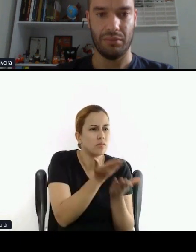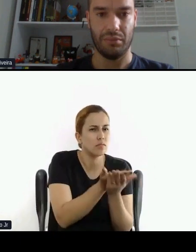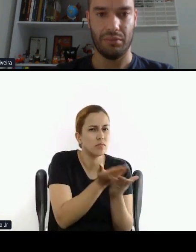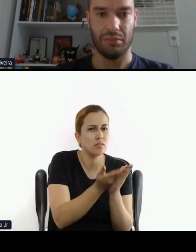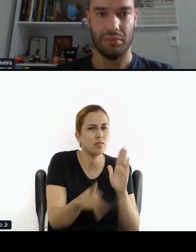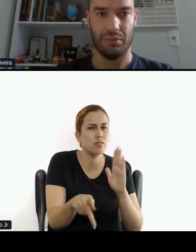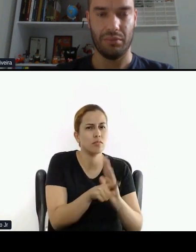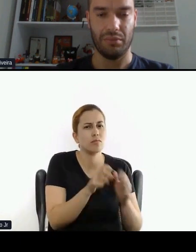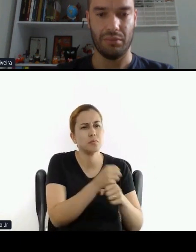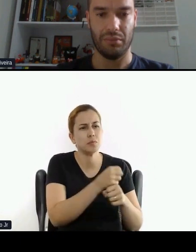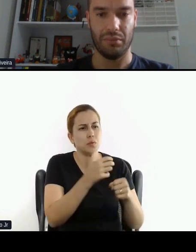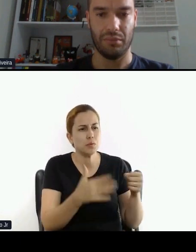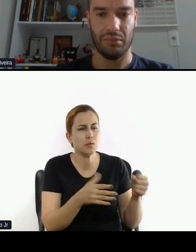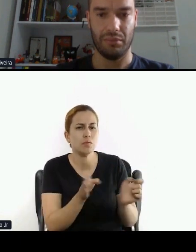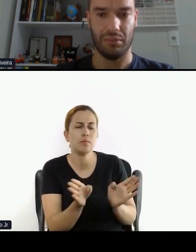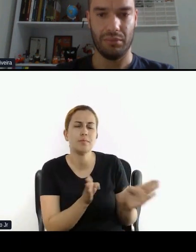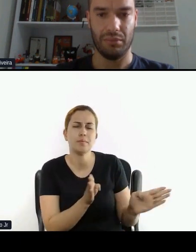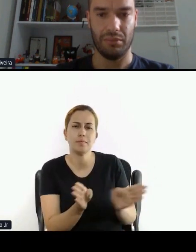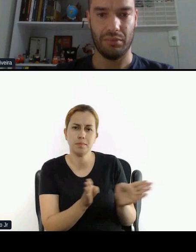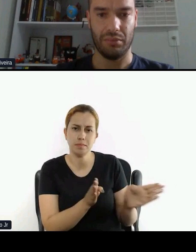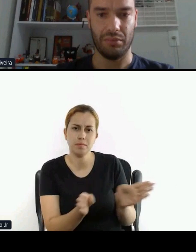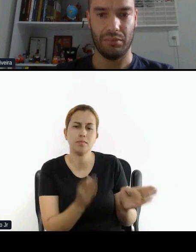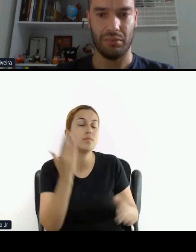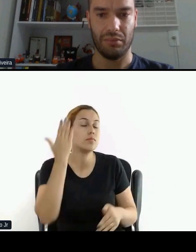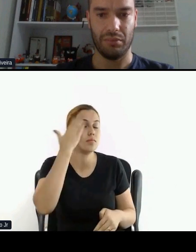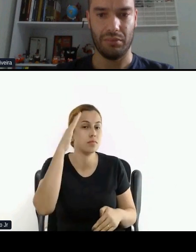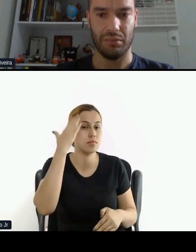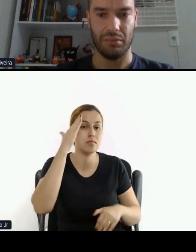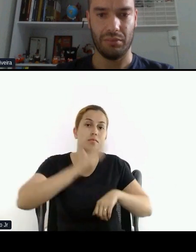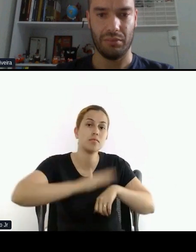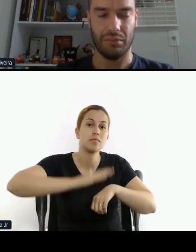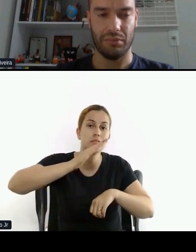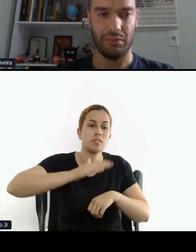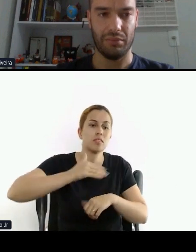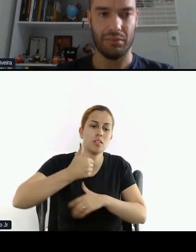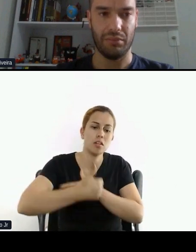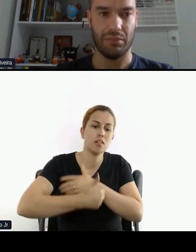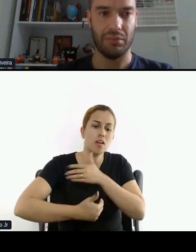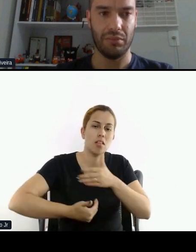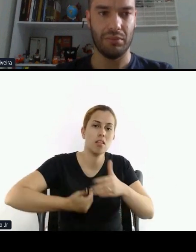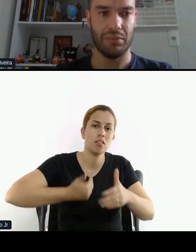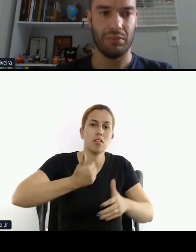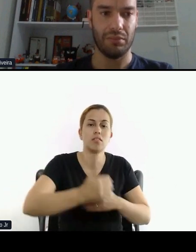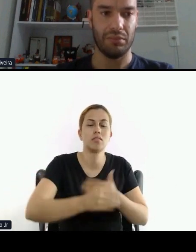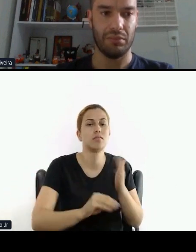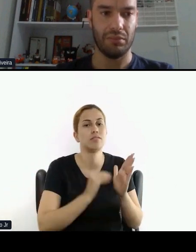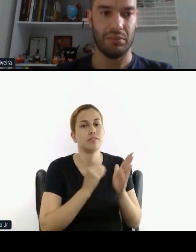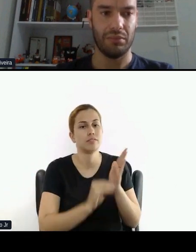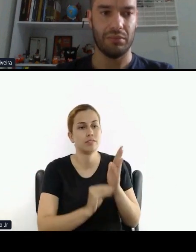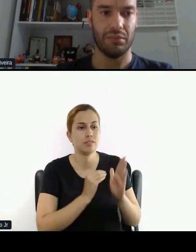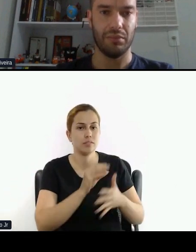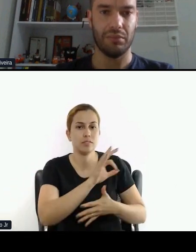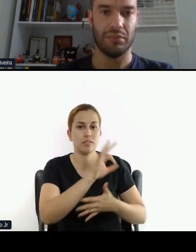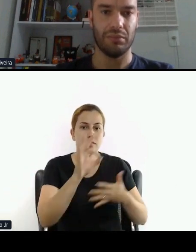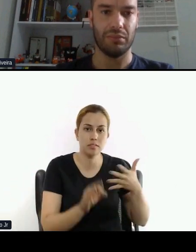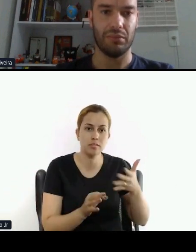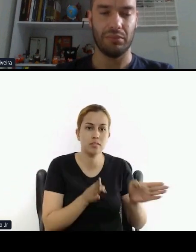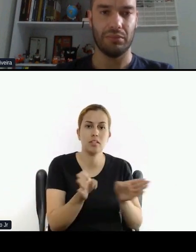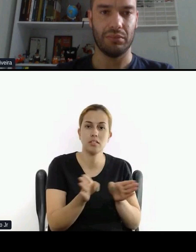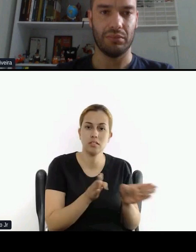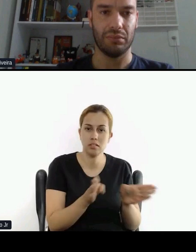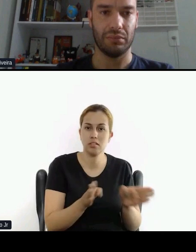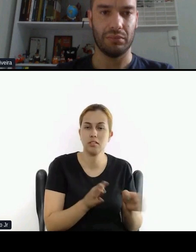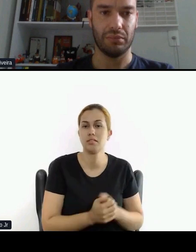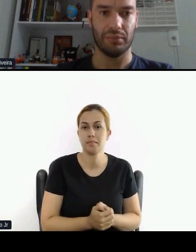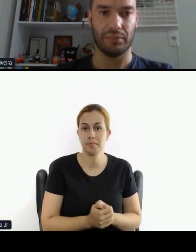acessibilidade, né, entender um pouquinho mais sobre como construímos, né, design front-end acessível. Aí